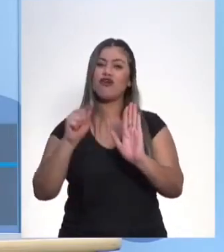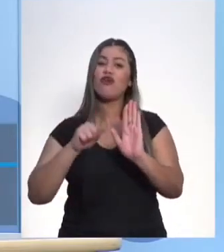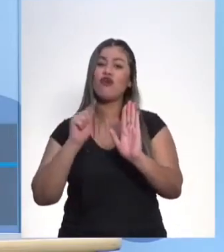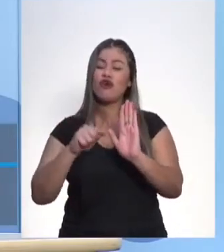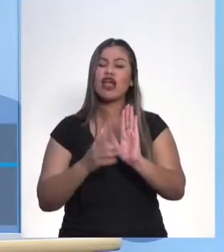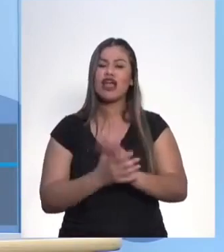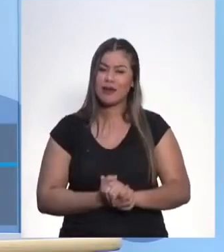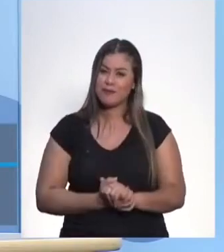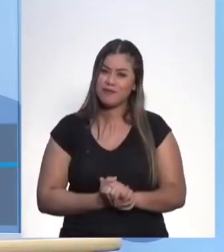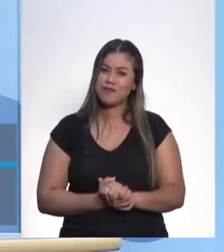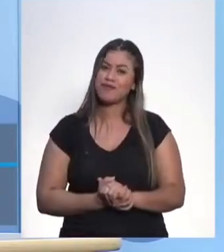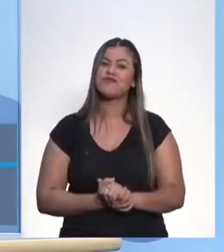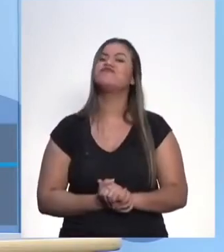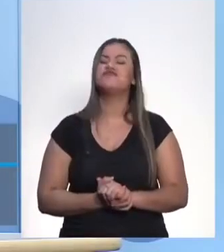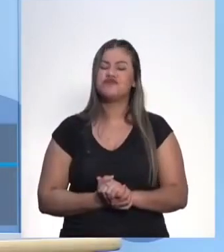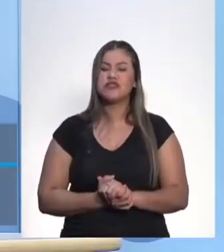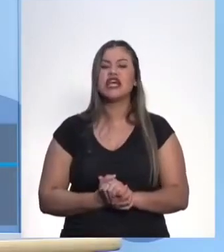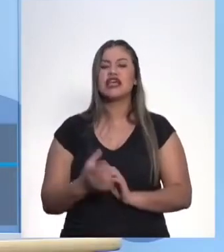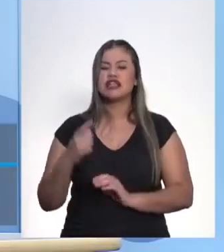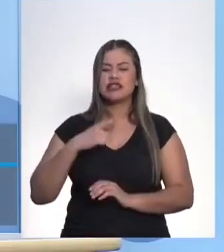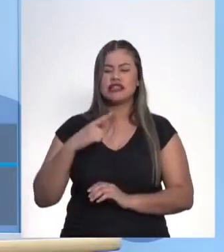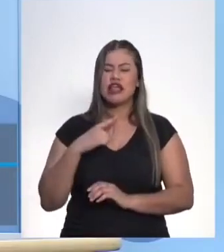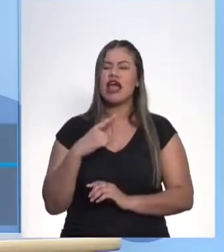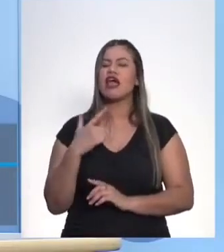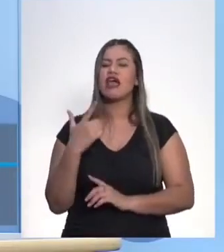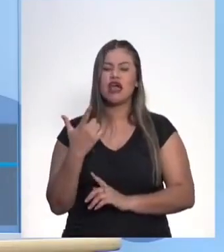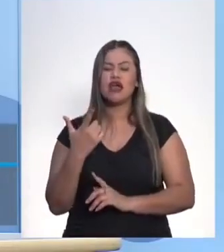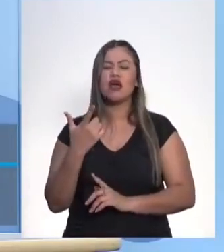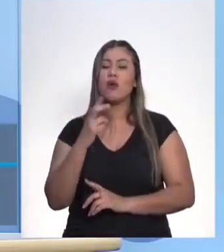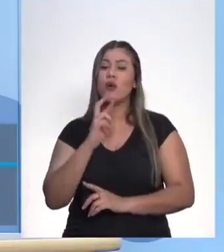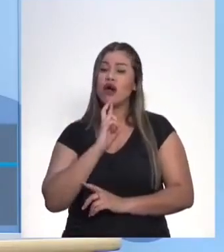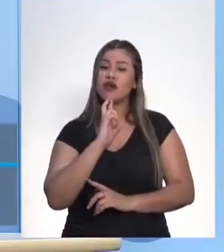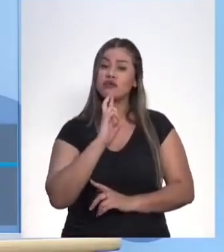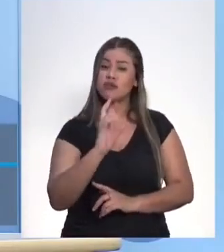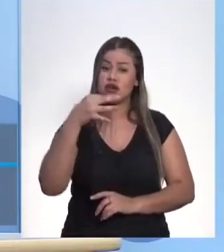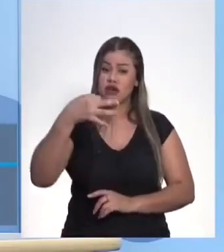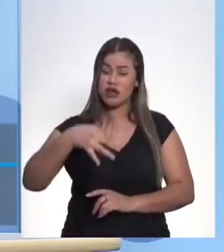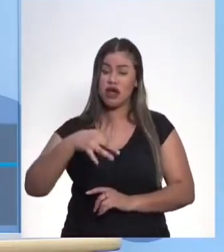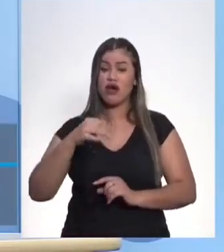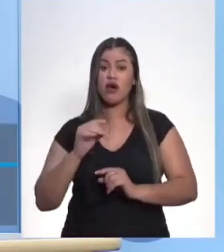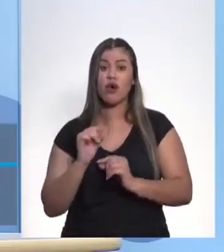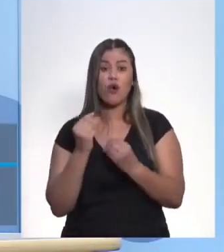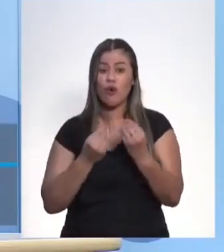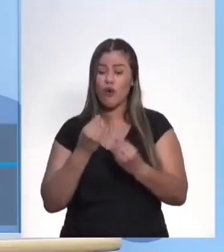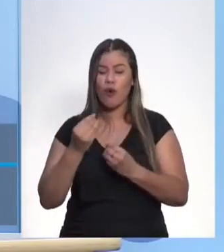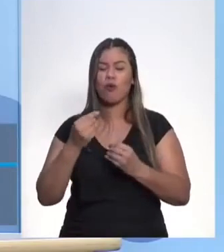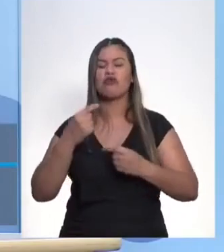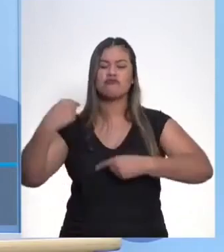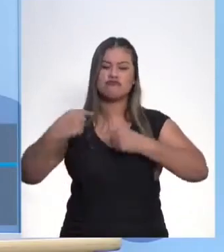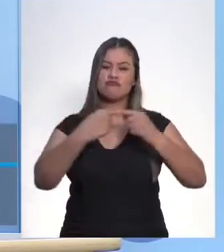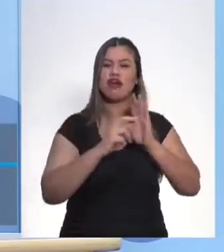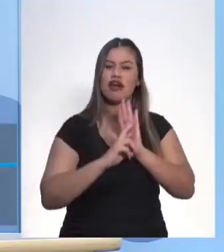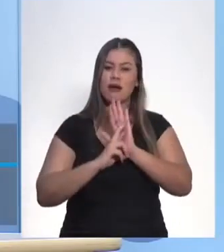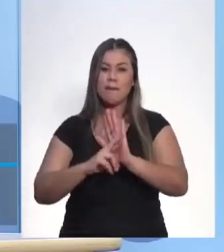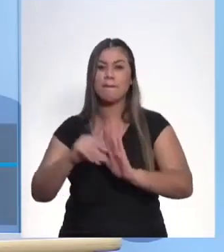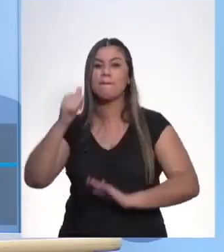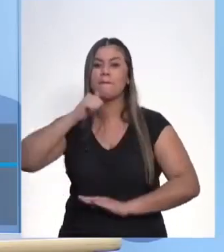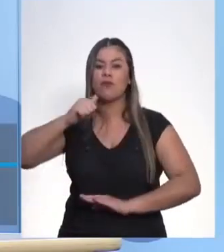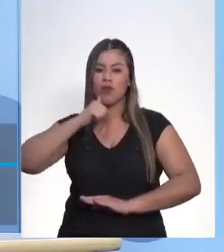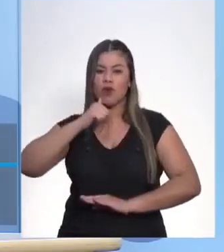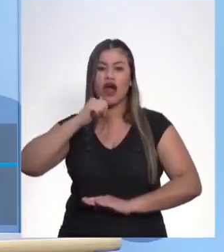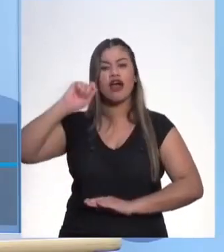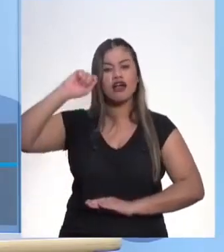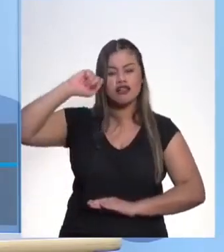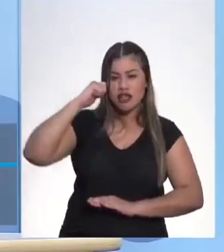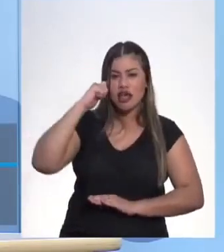que existe sim uma luz no final do túnel. Nós estamos discutindo representatividade da mulher, do